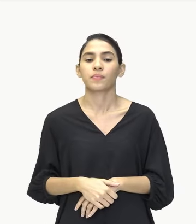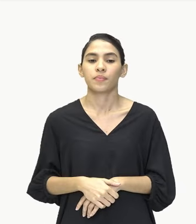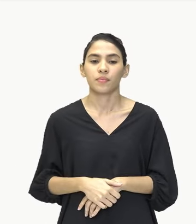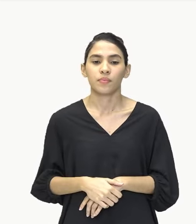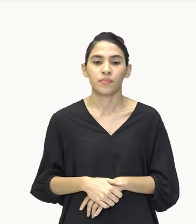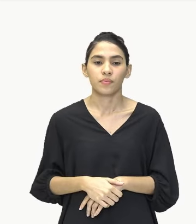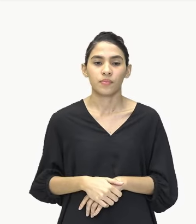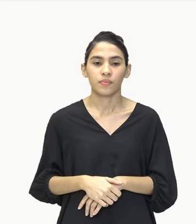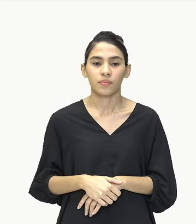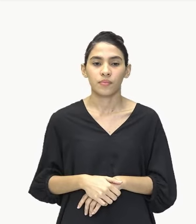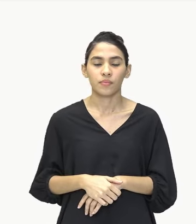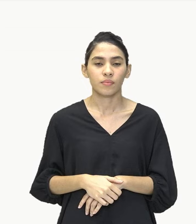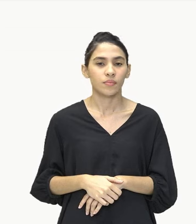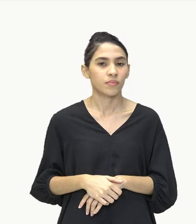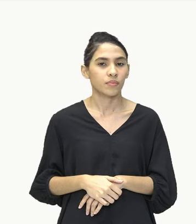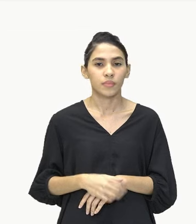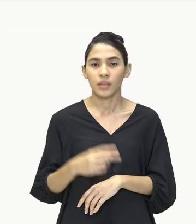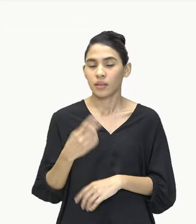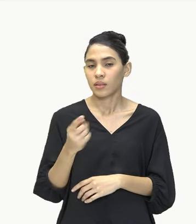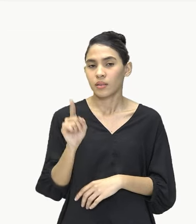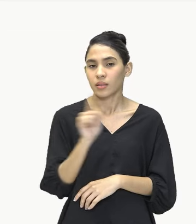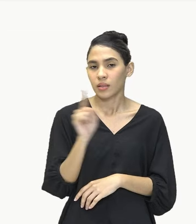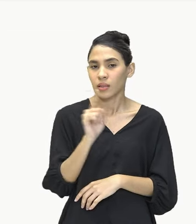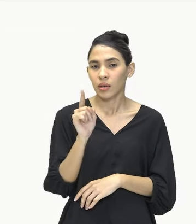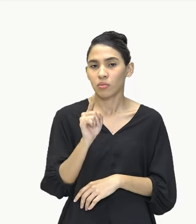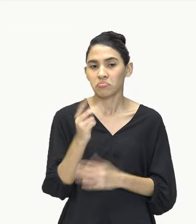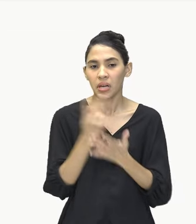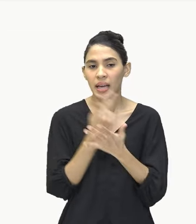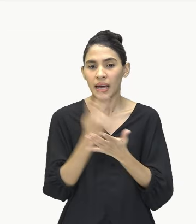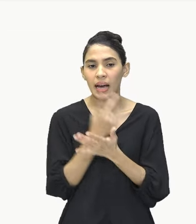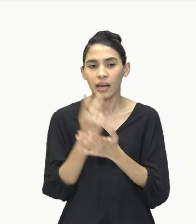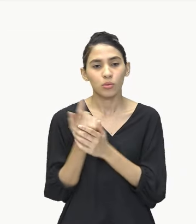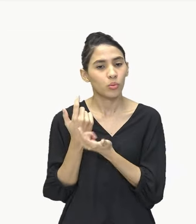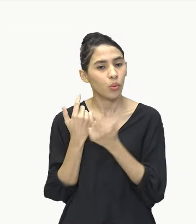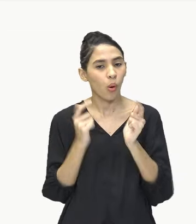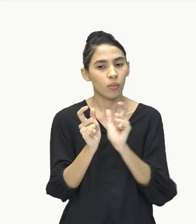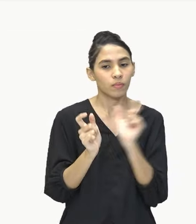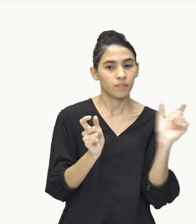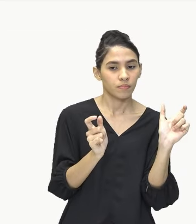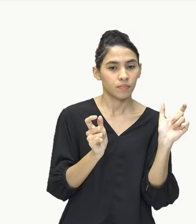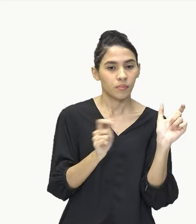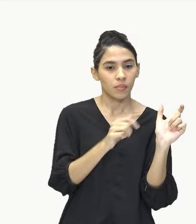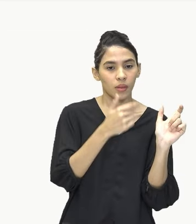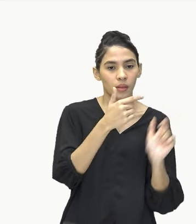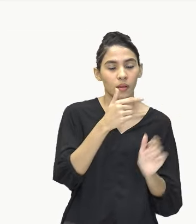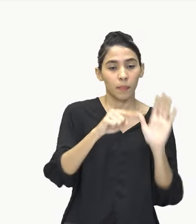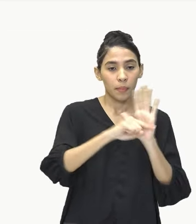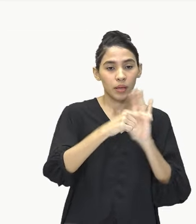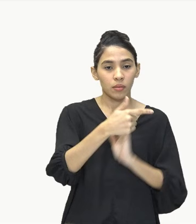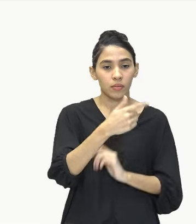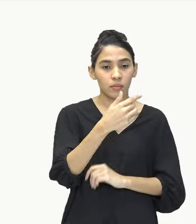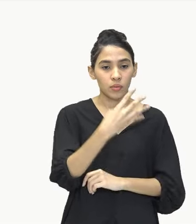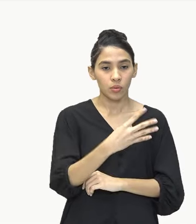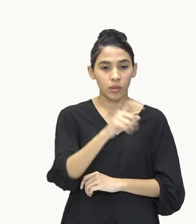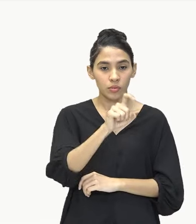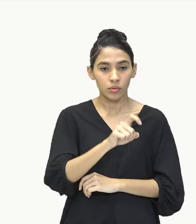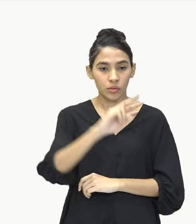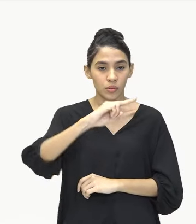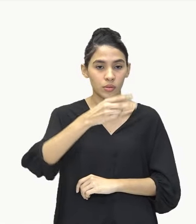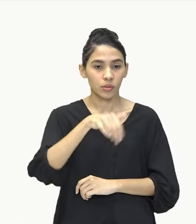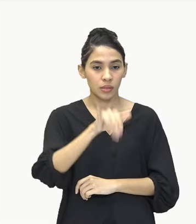não está errado escrito nessa forma. Só tenha sempre em mente que eles estão